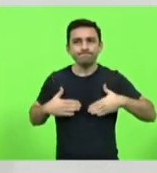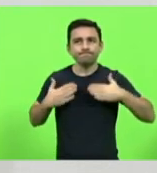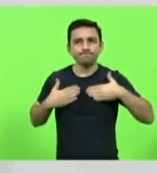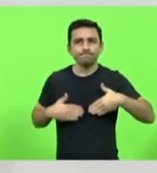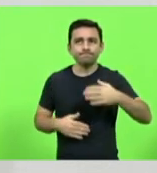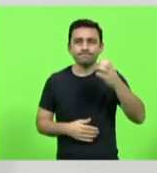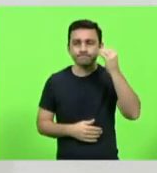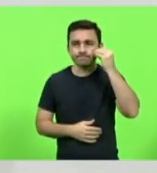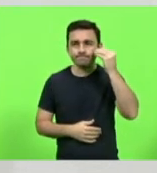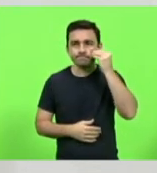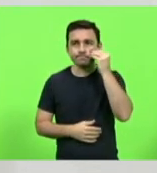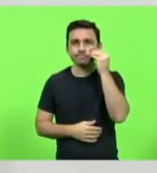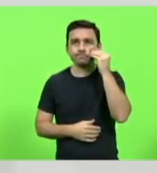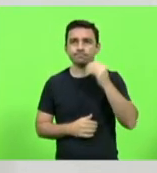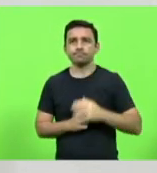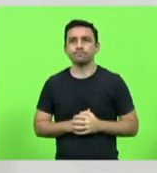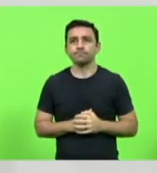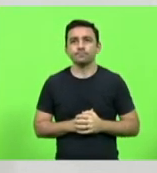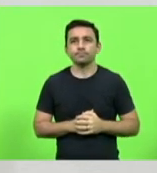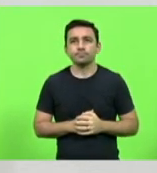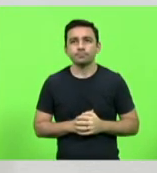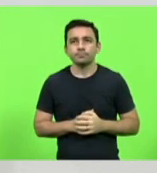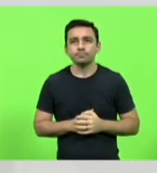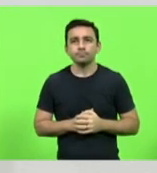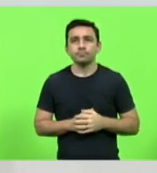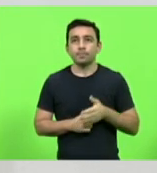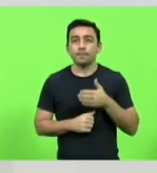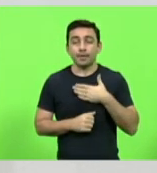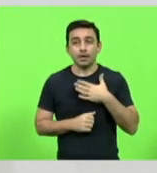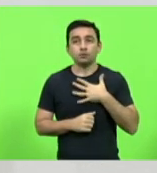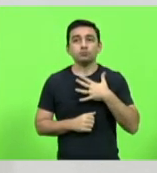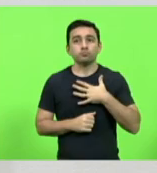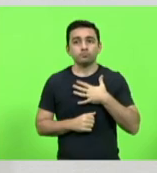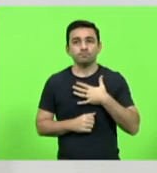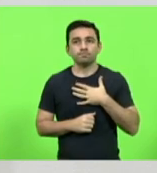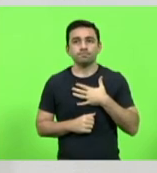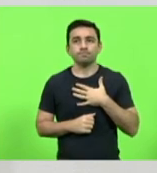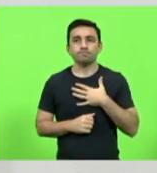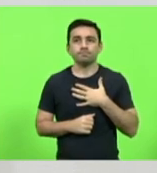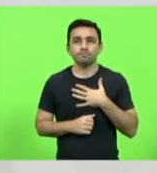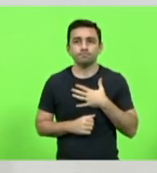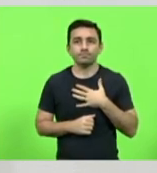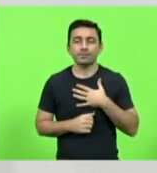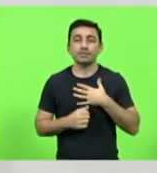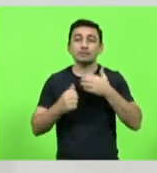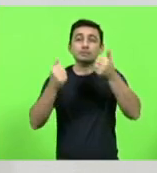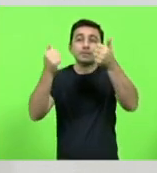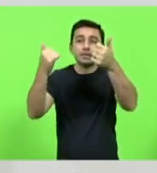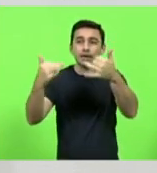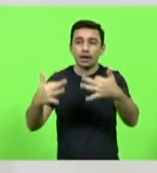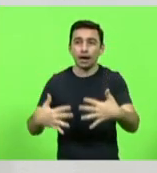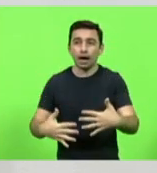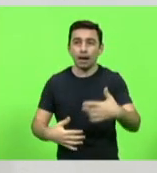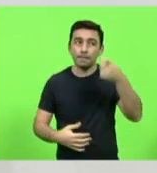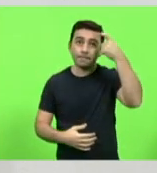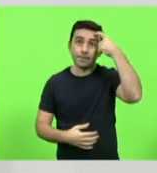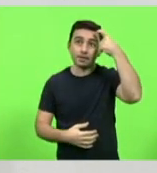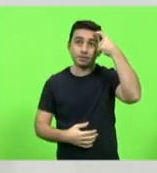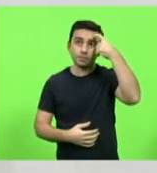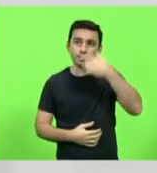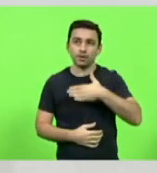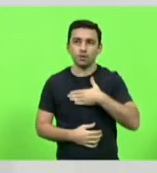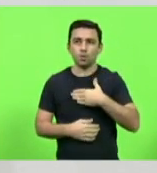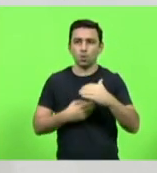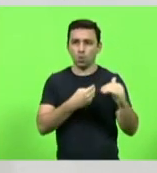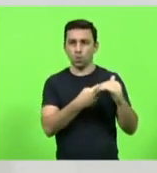moderar a minha maneira de tentar expressar o que eu penso. Recebi um